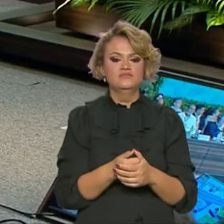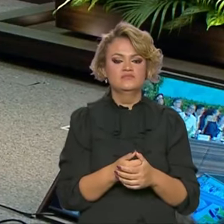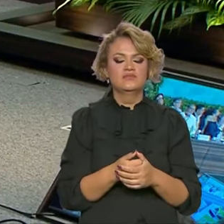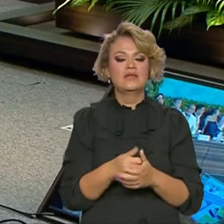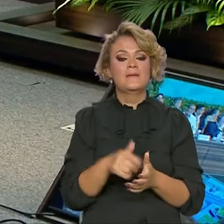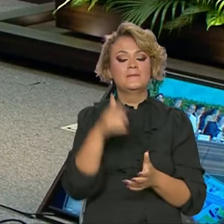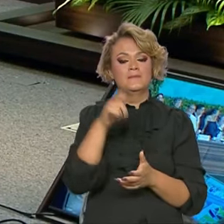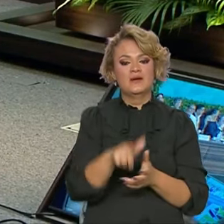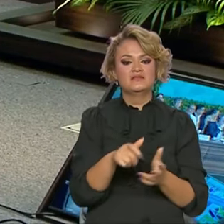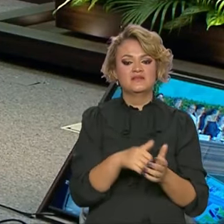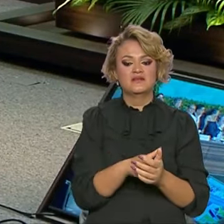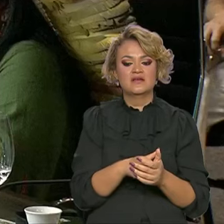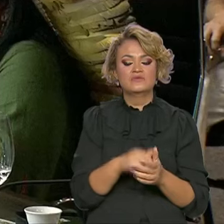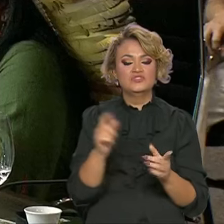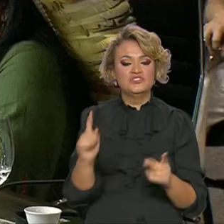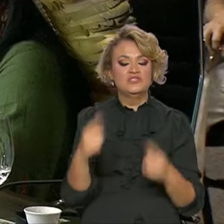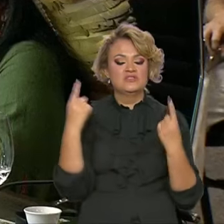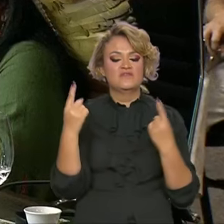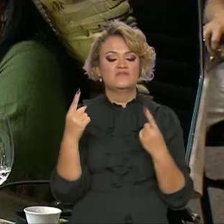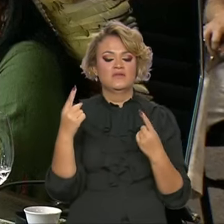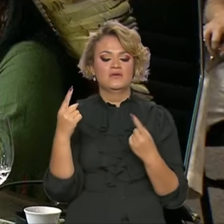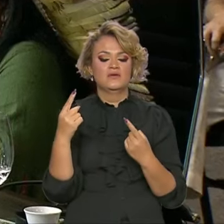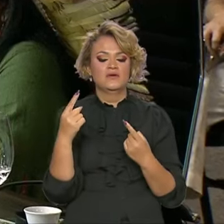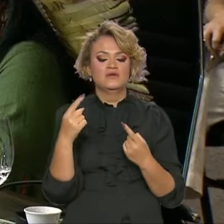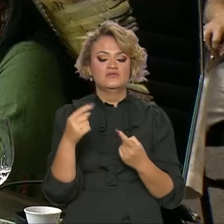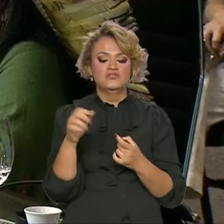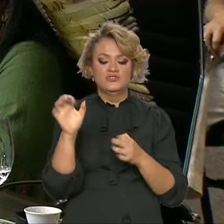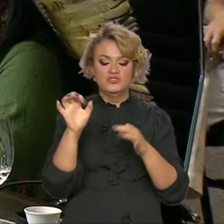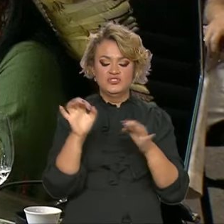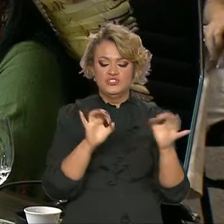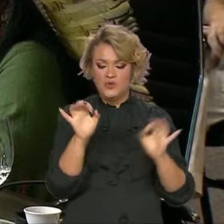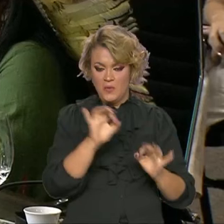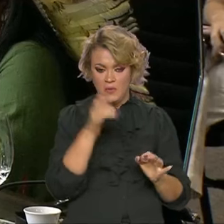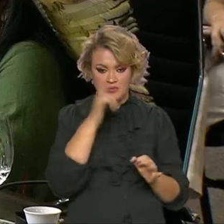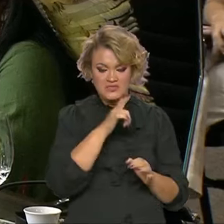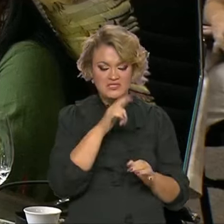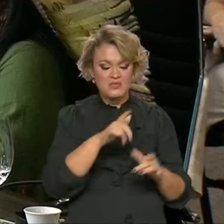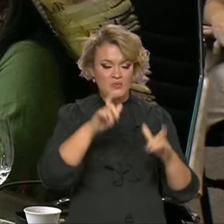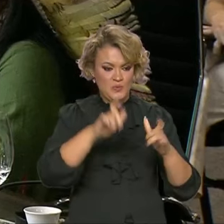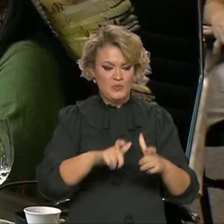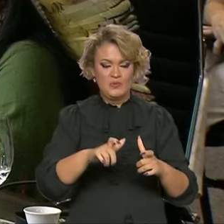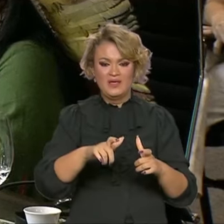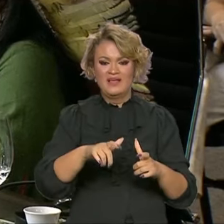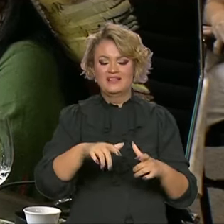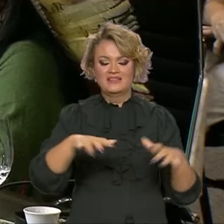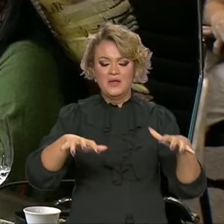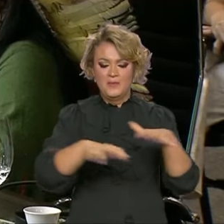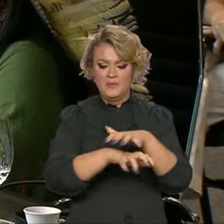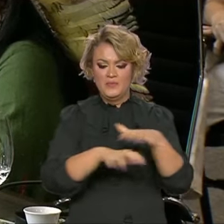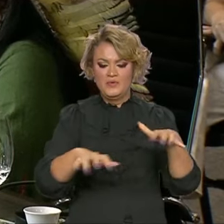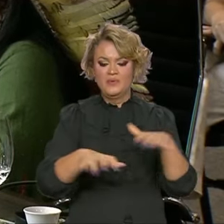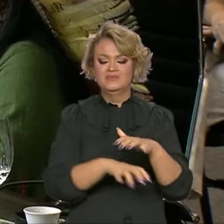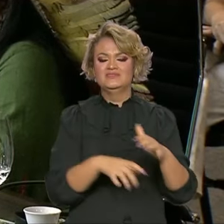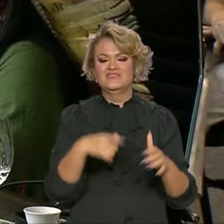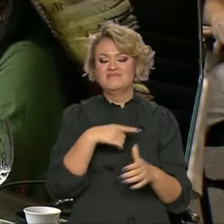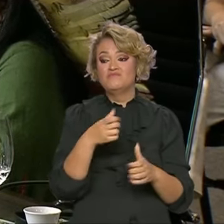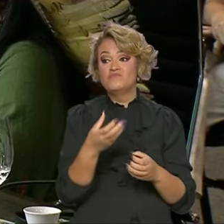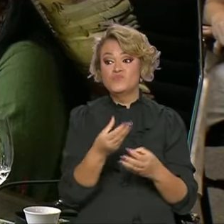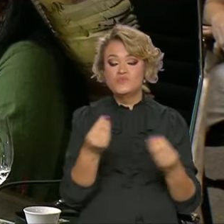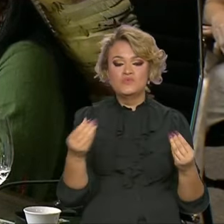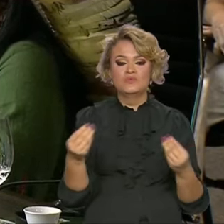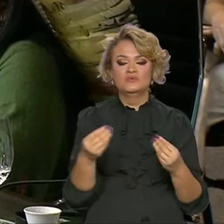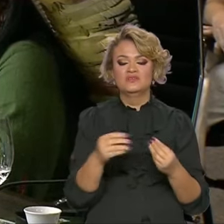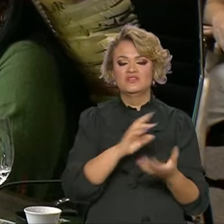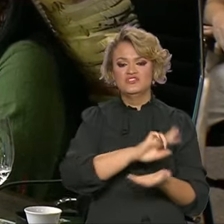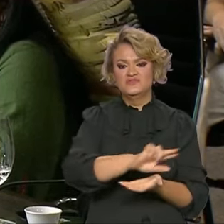a isto o desafio de estarem instaladas em meio ao bioma que contém grande parte